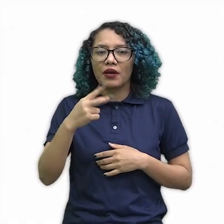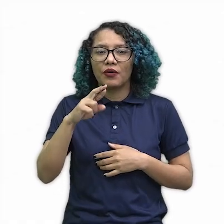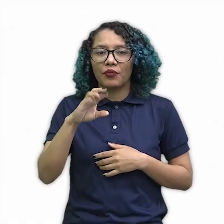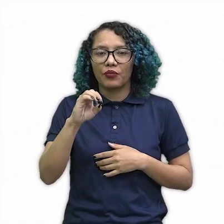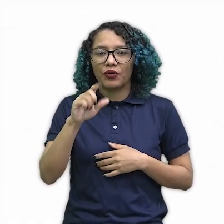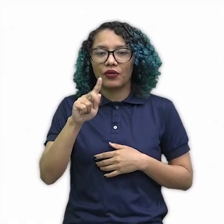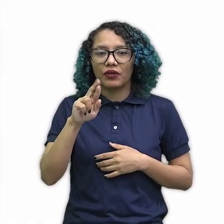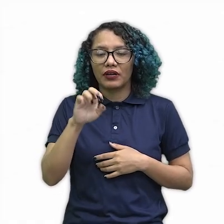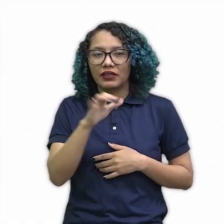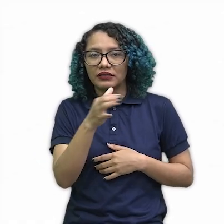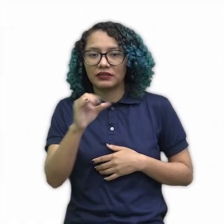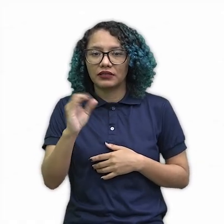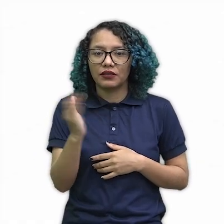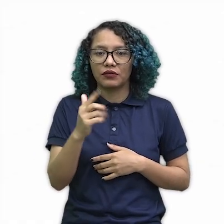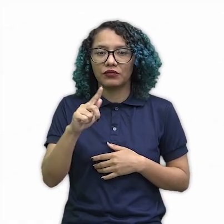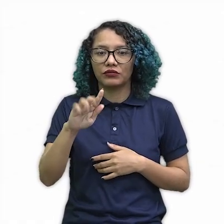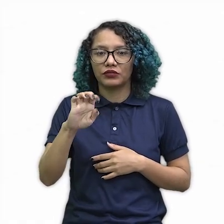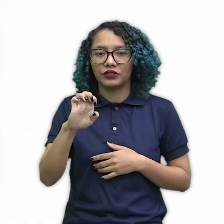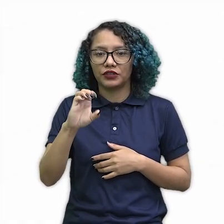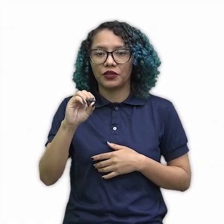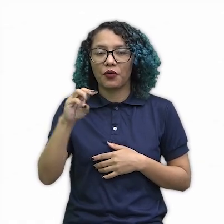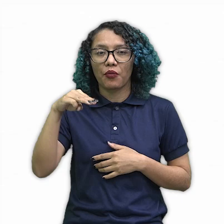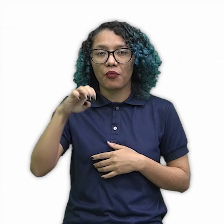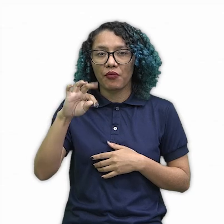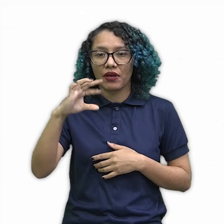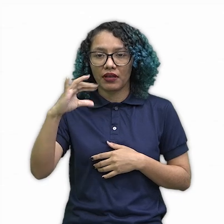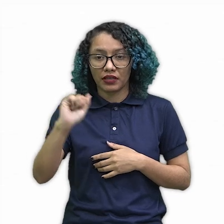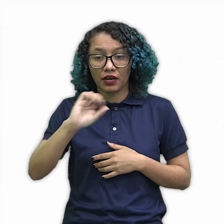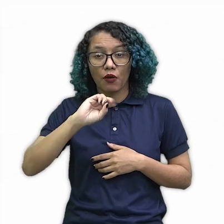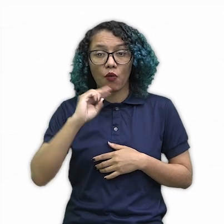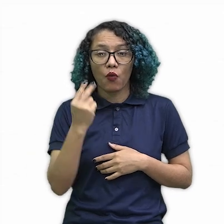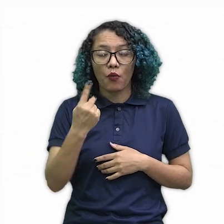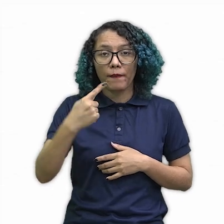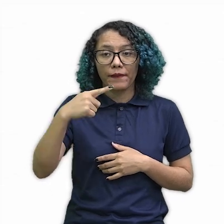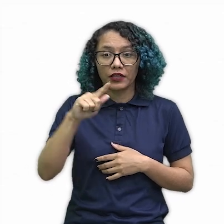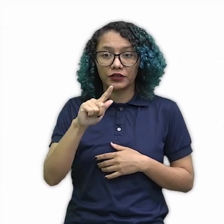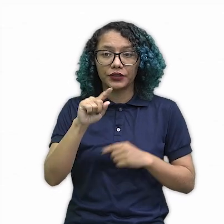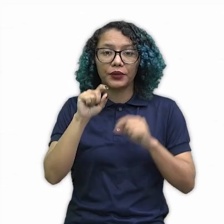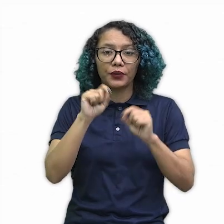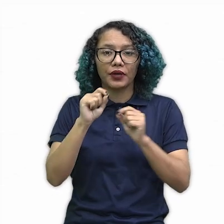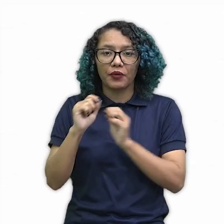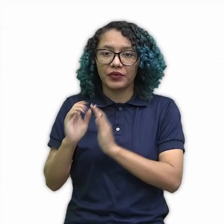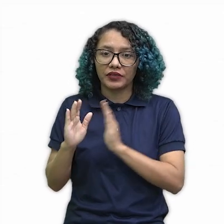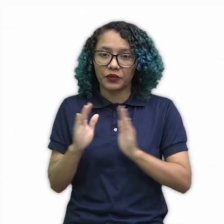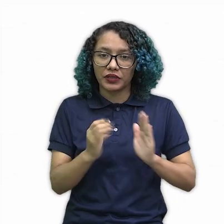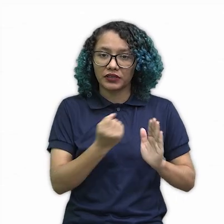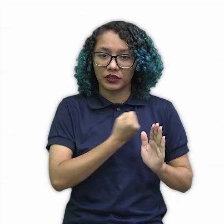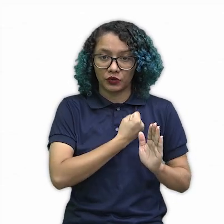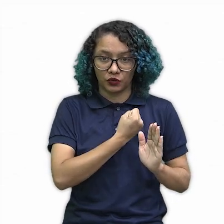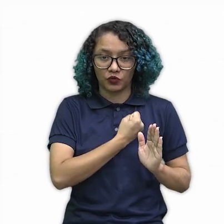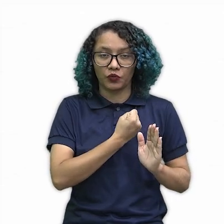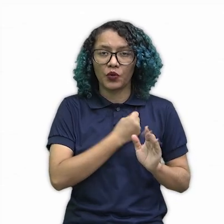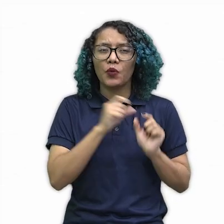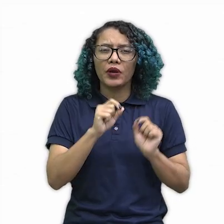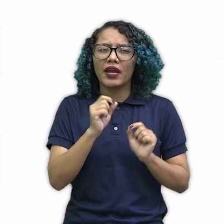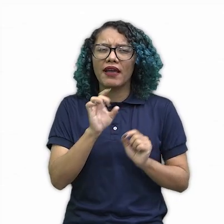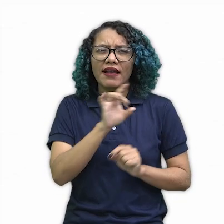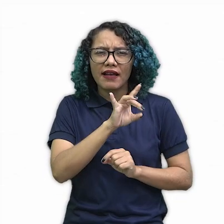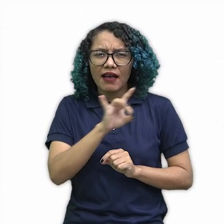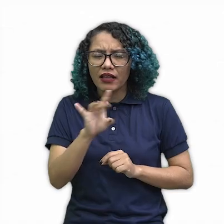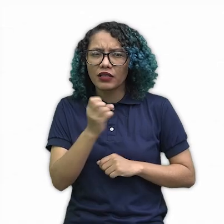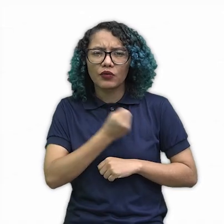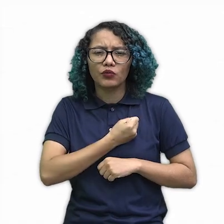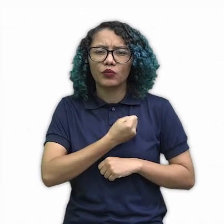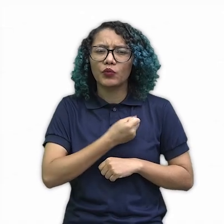mais conhecida aí como PG, uma progressão geométrica é uma sequência de números em que cada